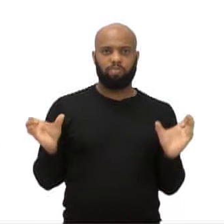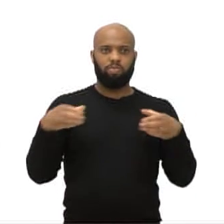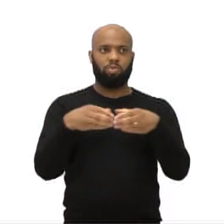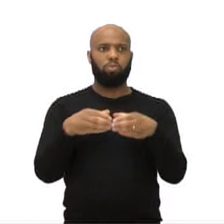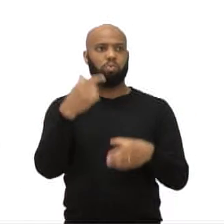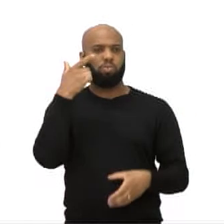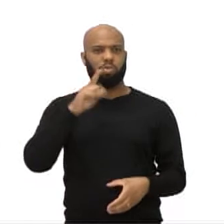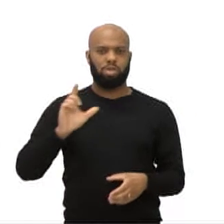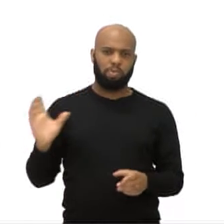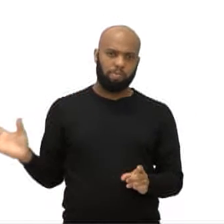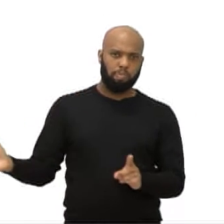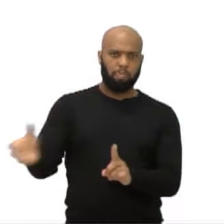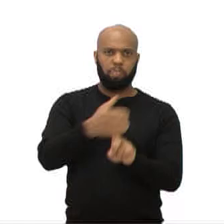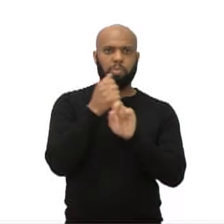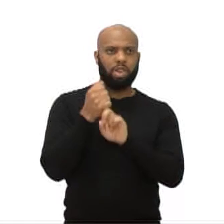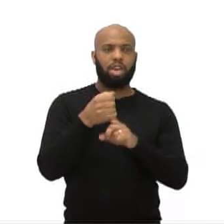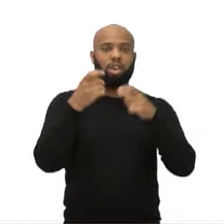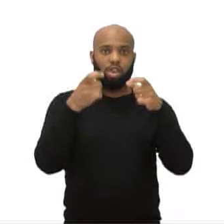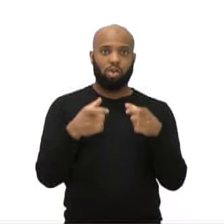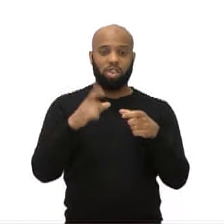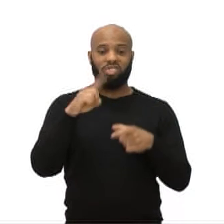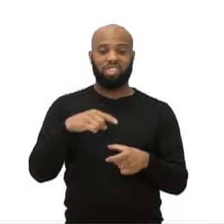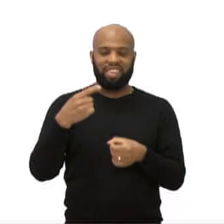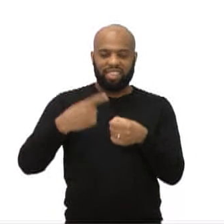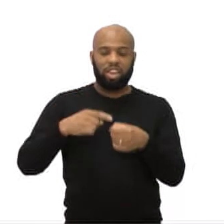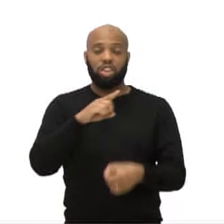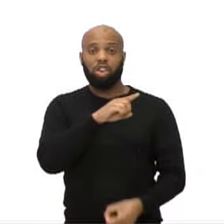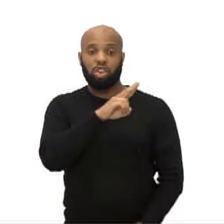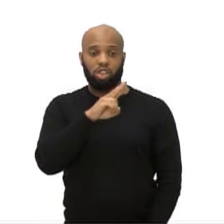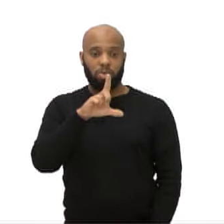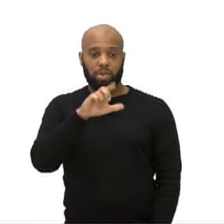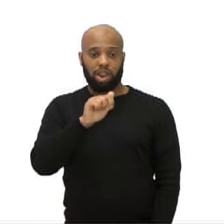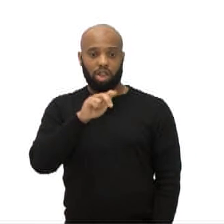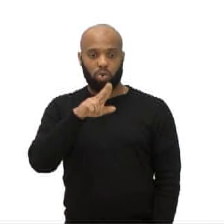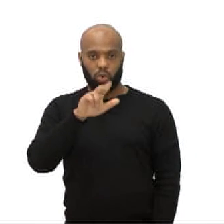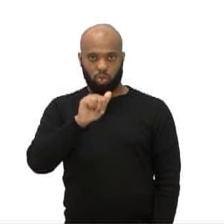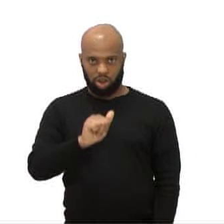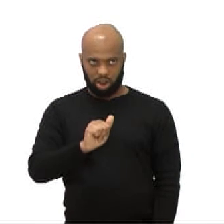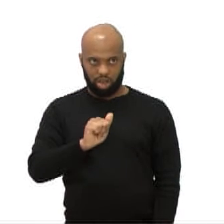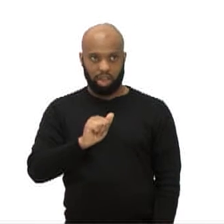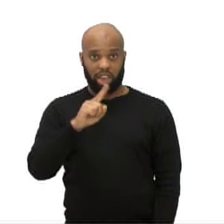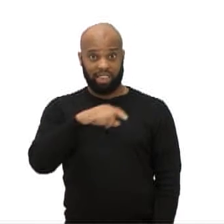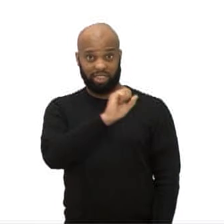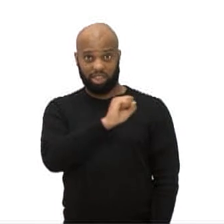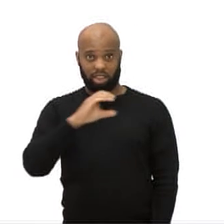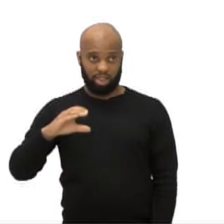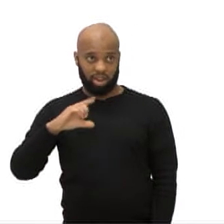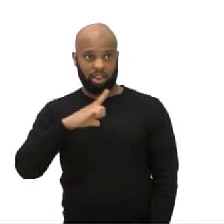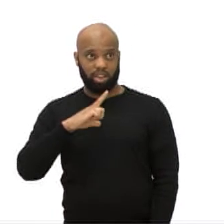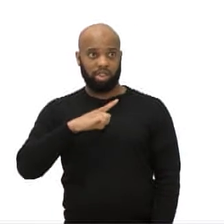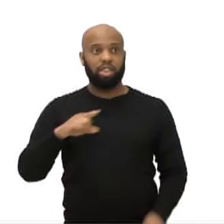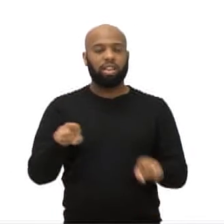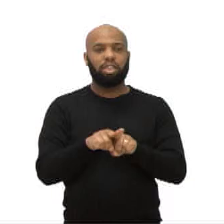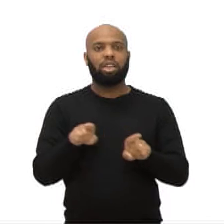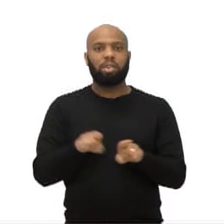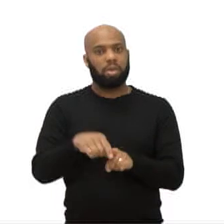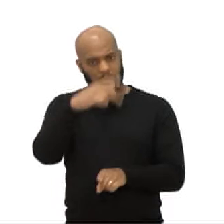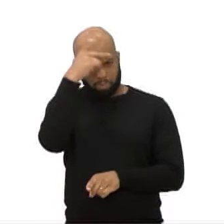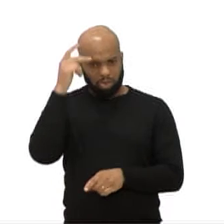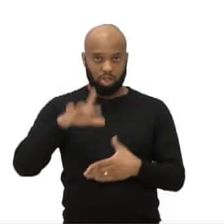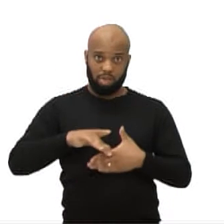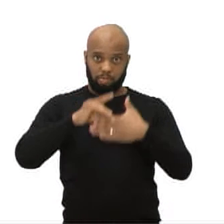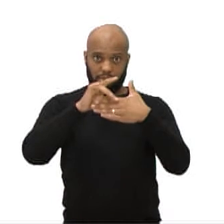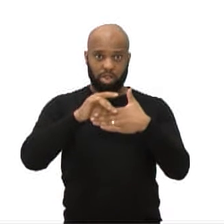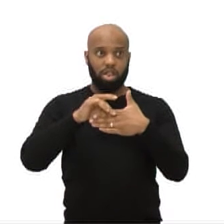conquistaram a cidade de Laguna, em Santa Catarina, sob o comando de Davi Canabarro e o revolucionário Giuseppe